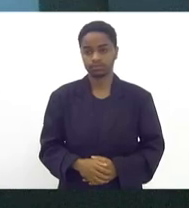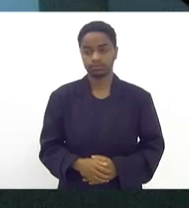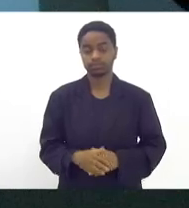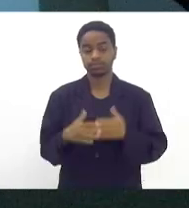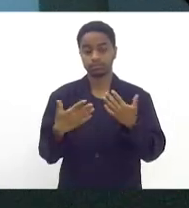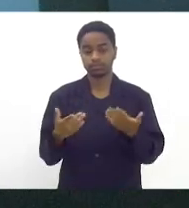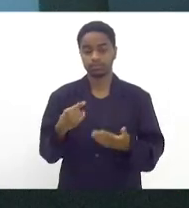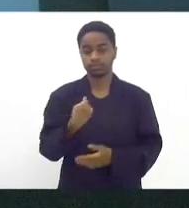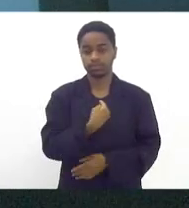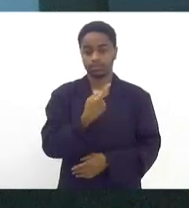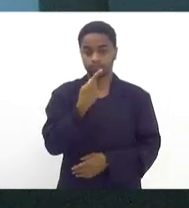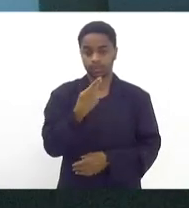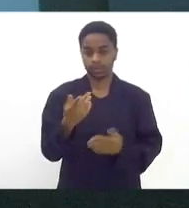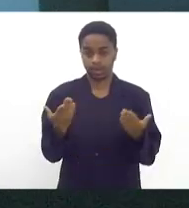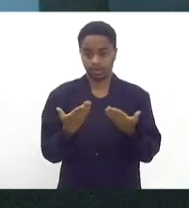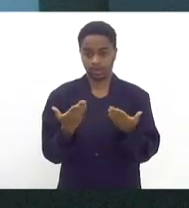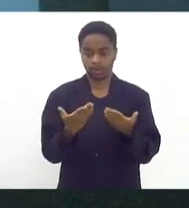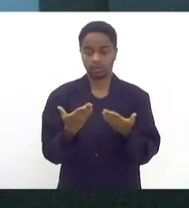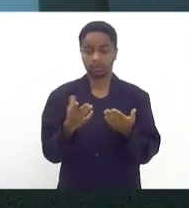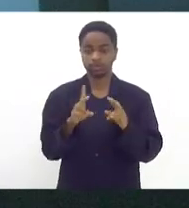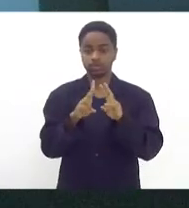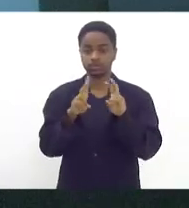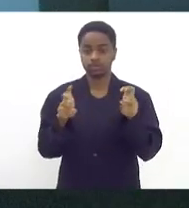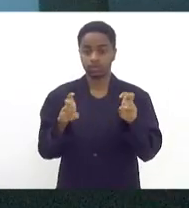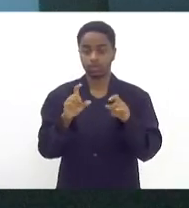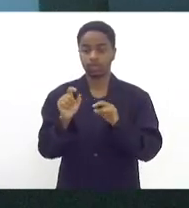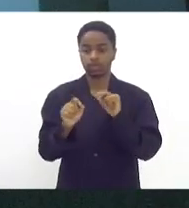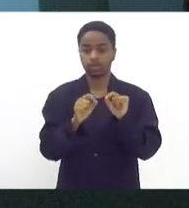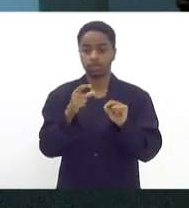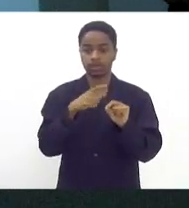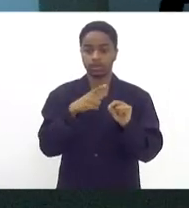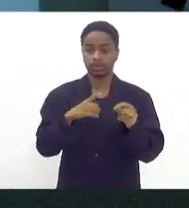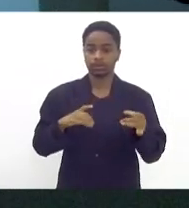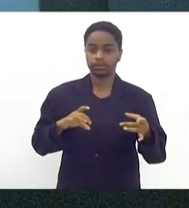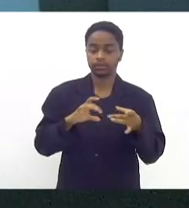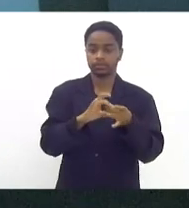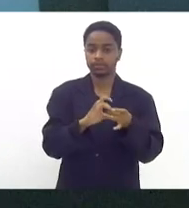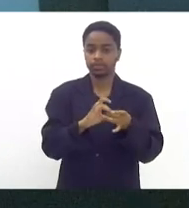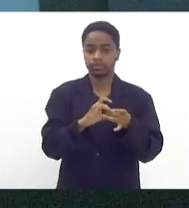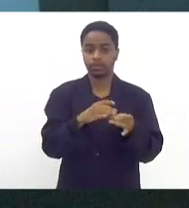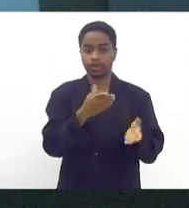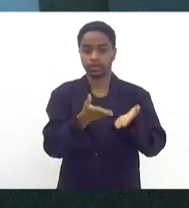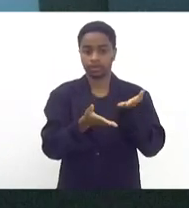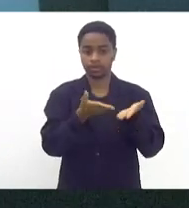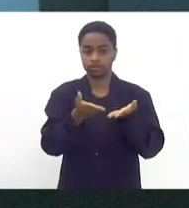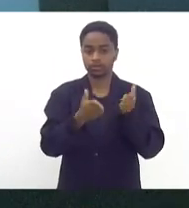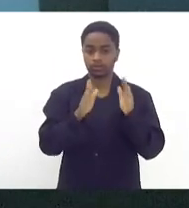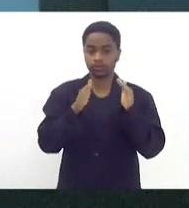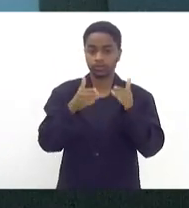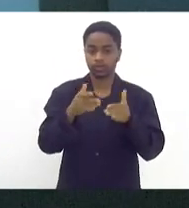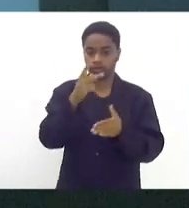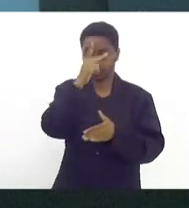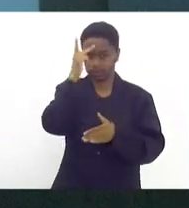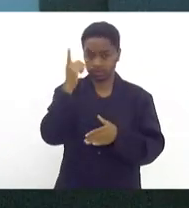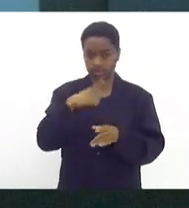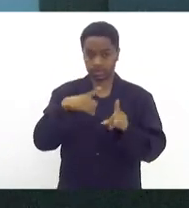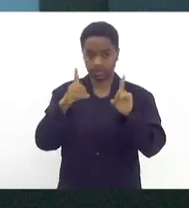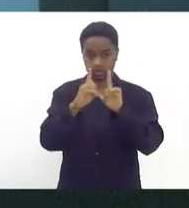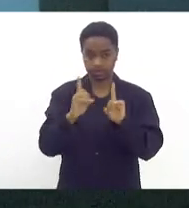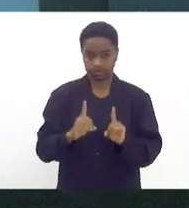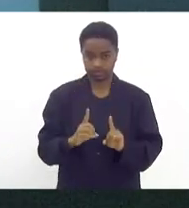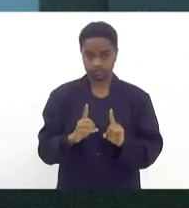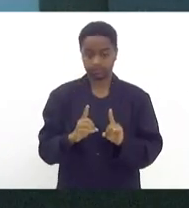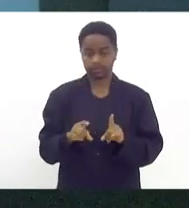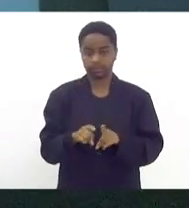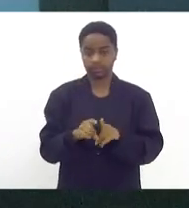gente fala um pouco do do que tá no rol das coberturas que existem no rol para pessoas com deficiência eh